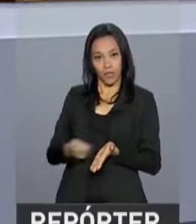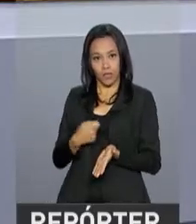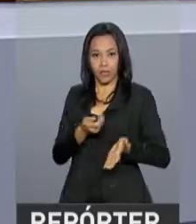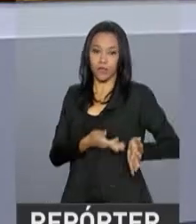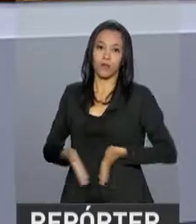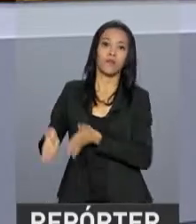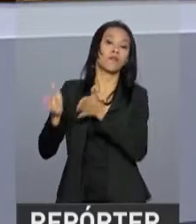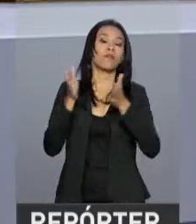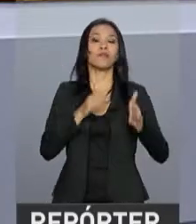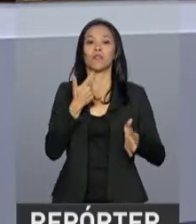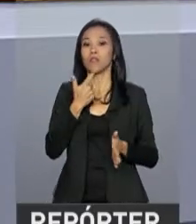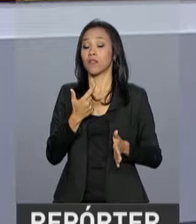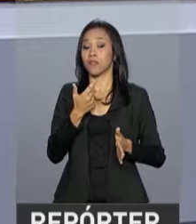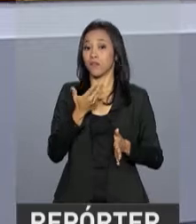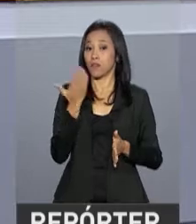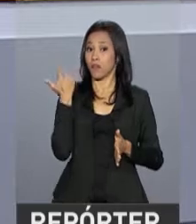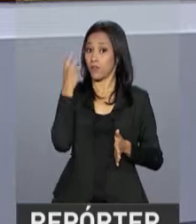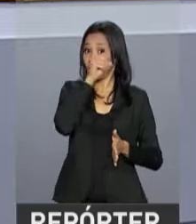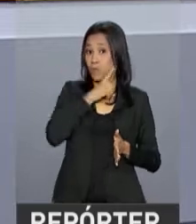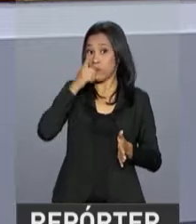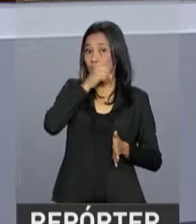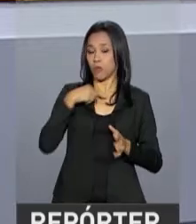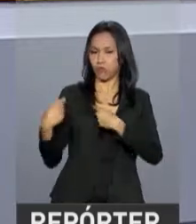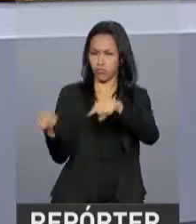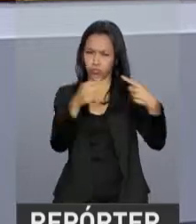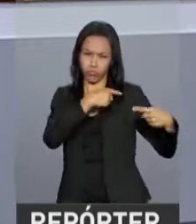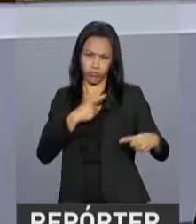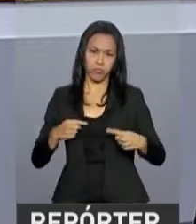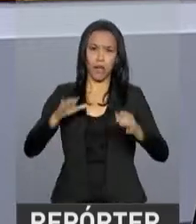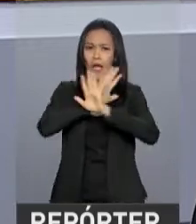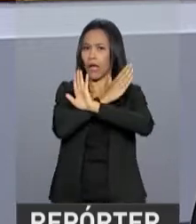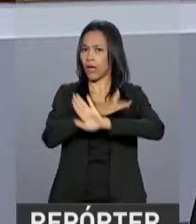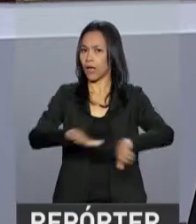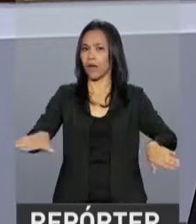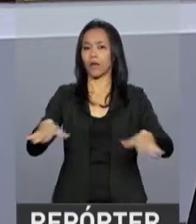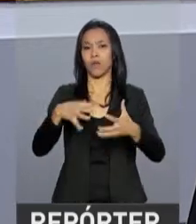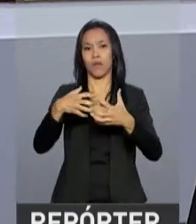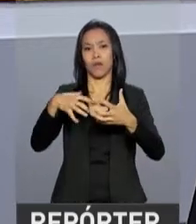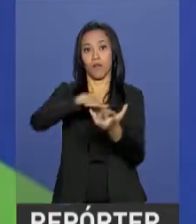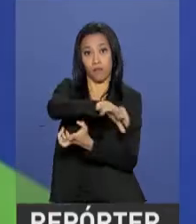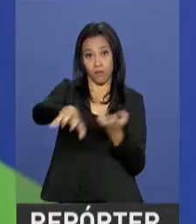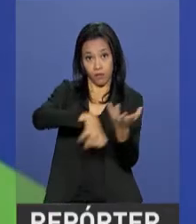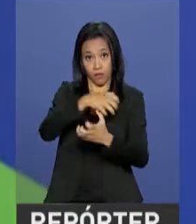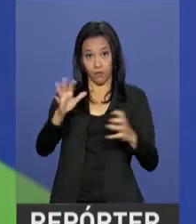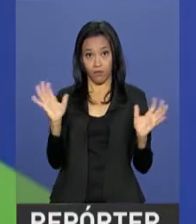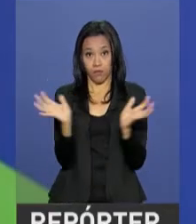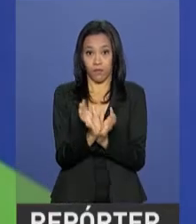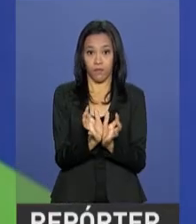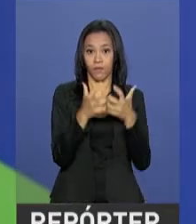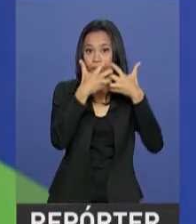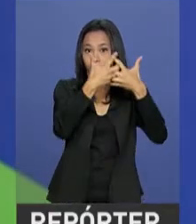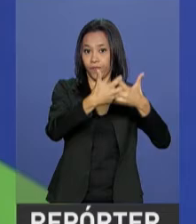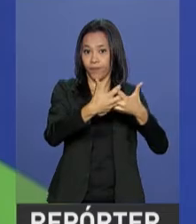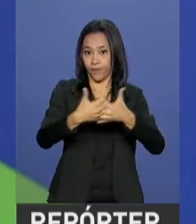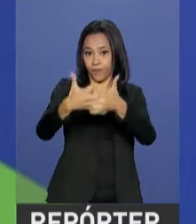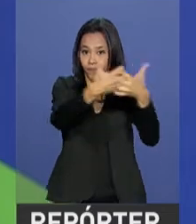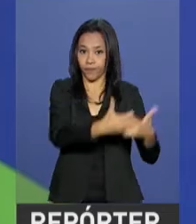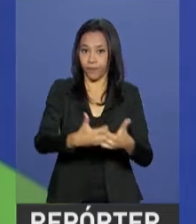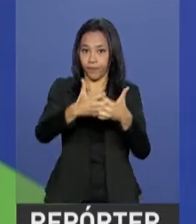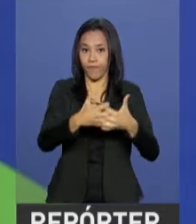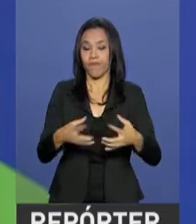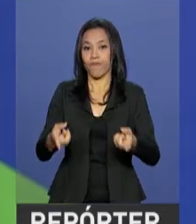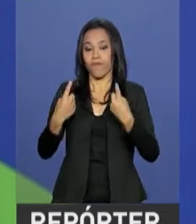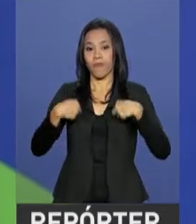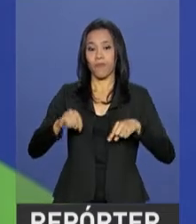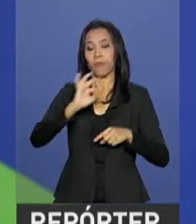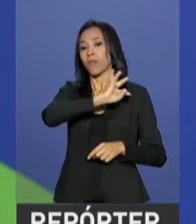dos caminhoneiros discutem soluções para acabar com a greve da categoria o presidente michel temer afirmou